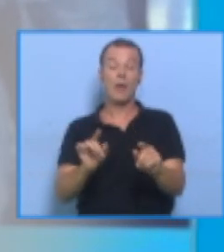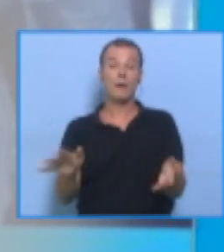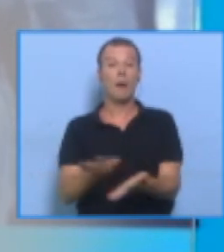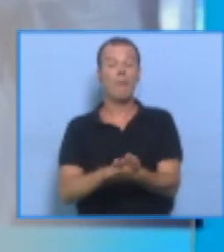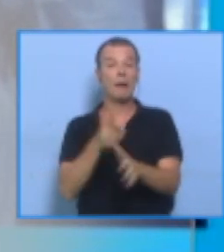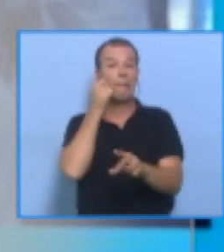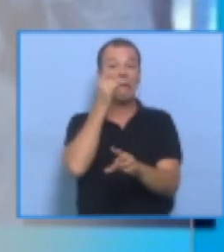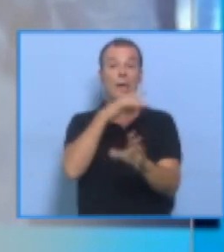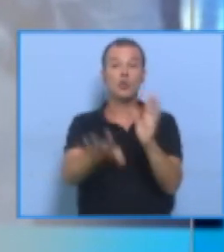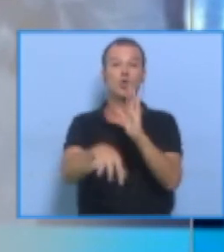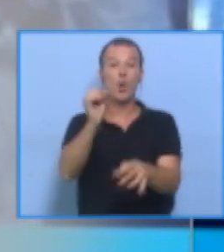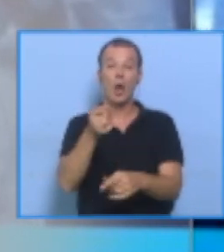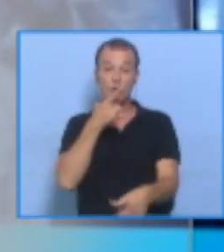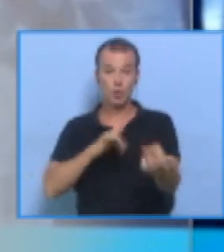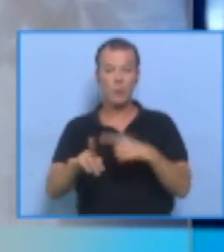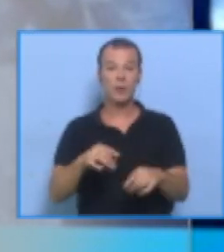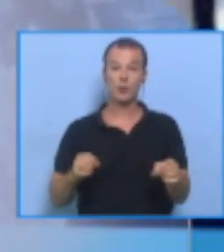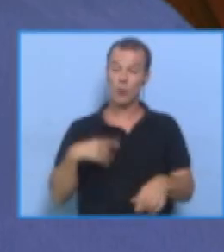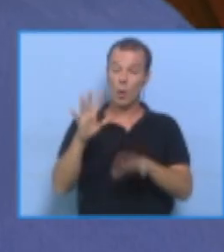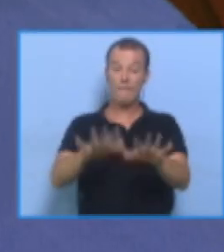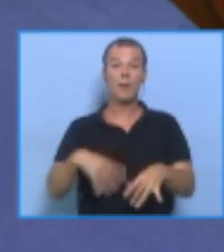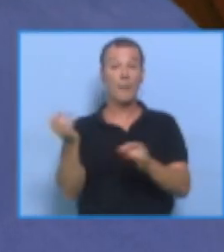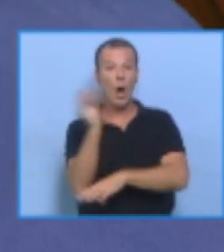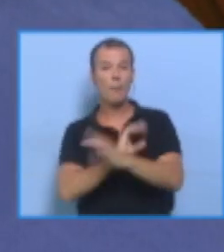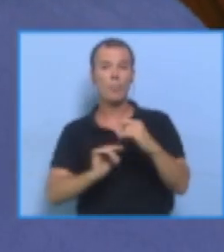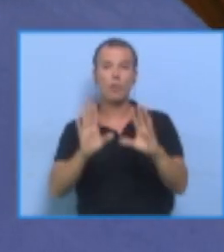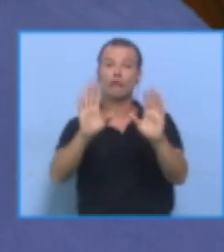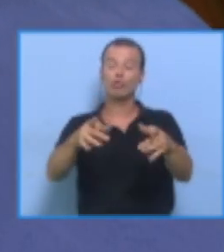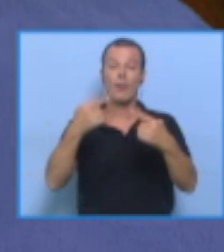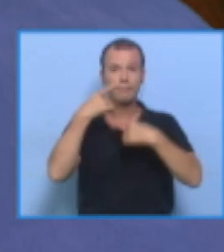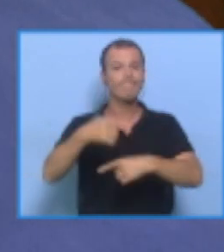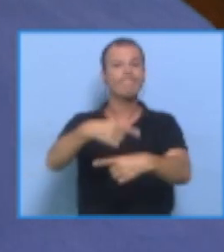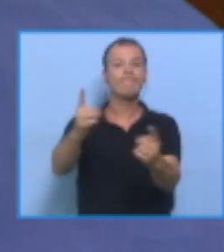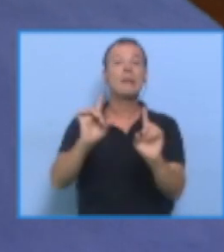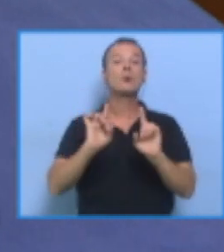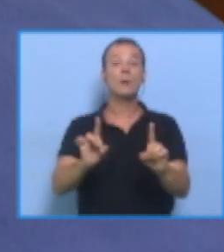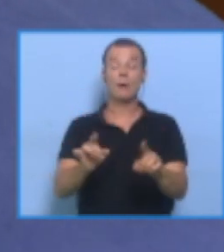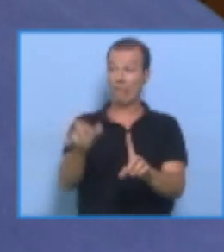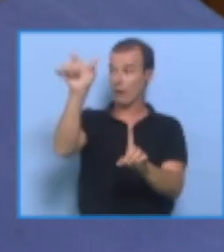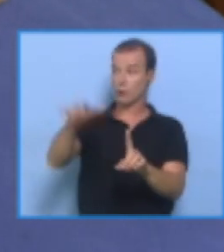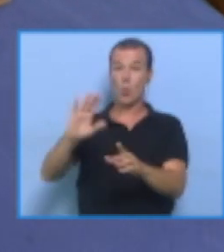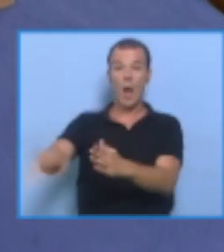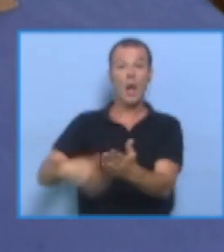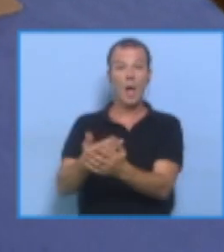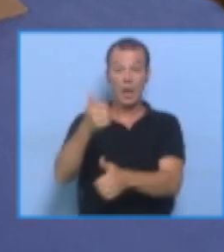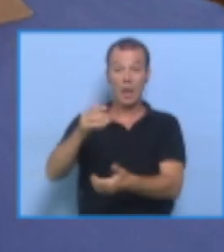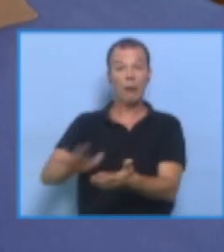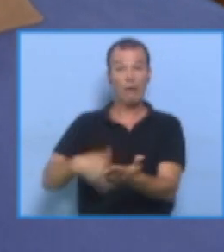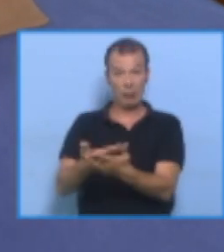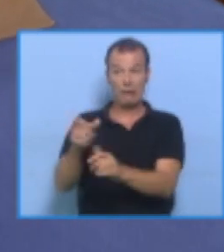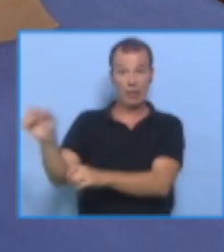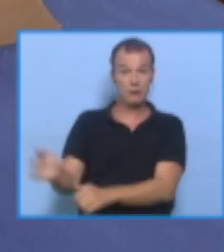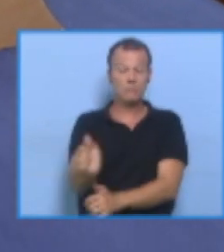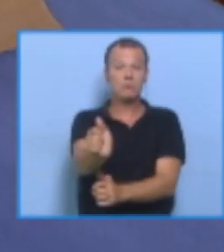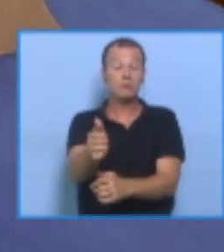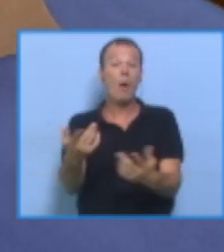quem escolhe os deputados para o Parlamento Europeu já tinha apresentado, digamos, o seu candidato ao